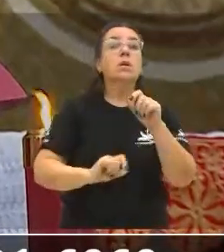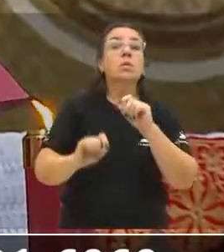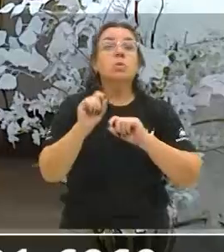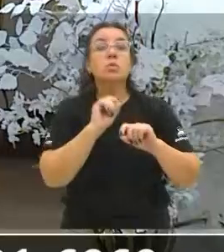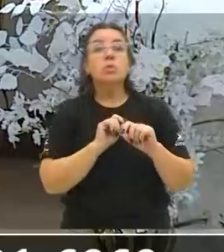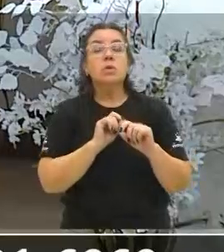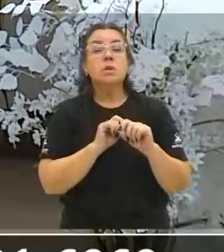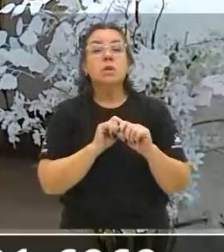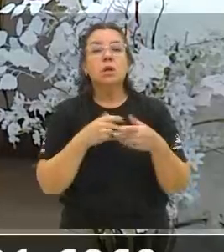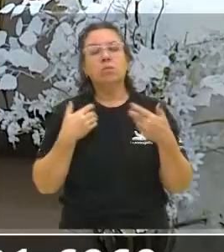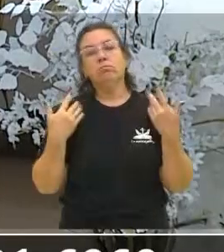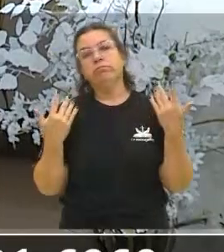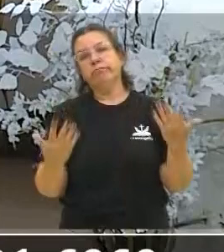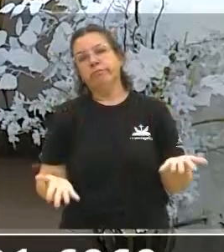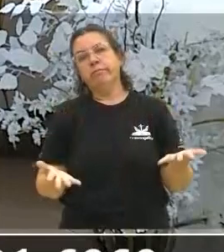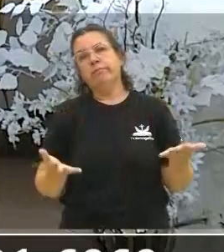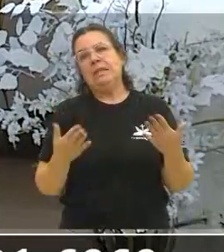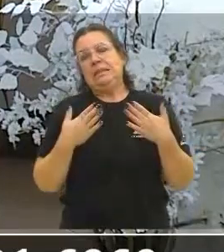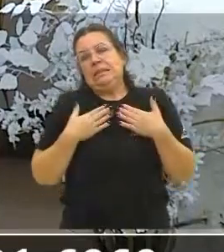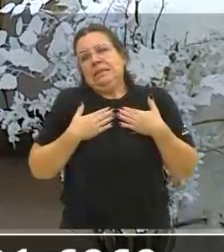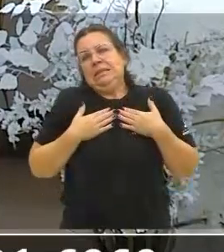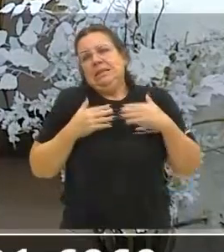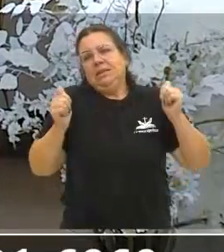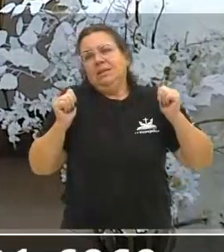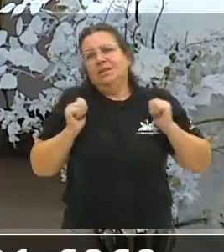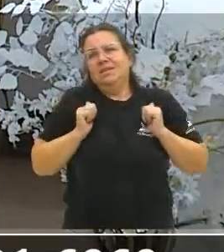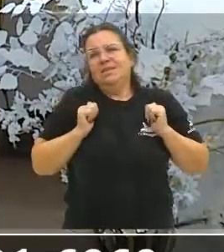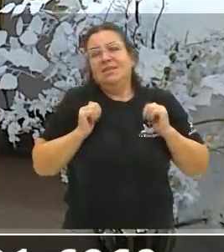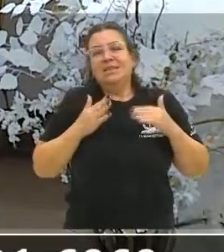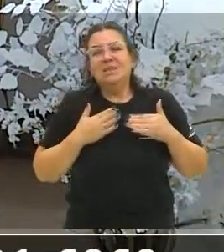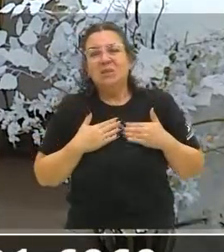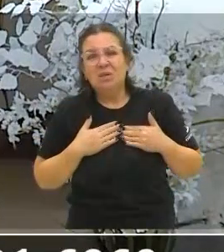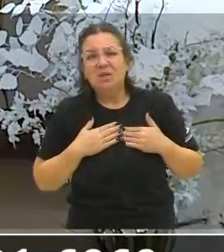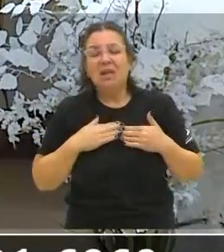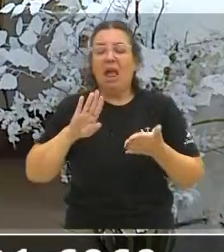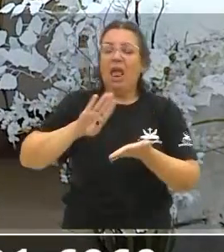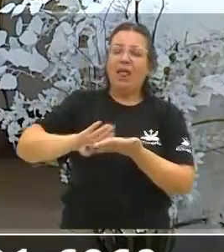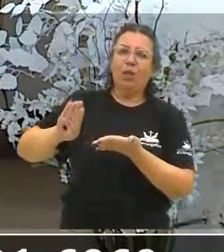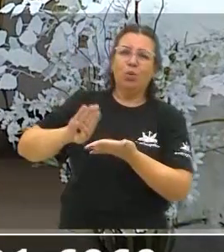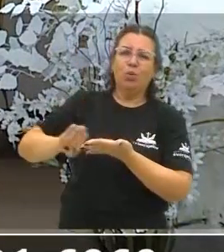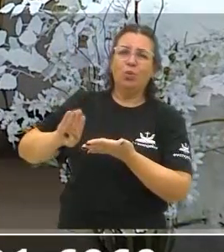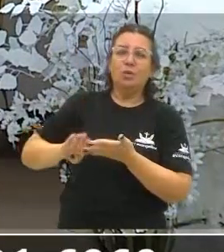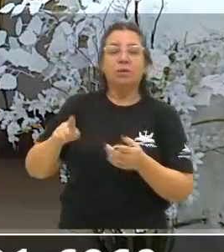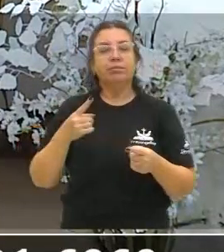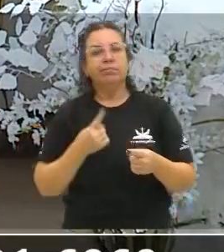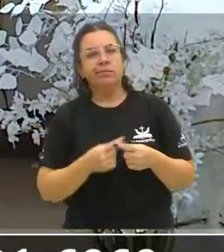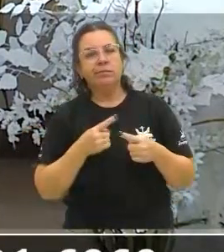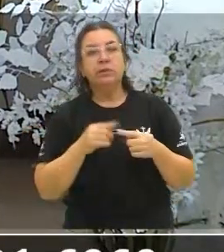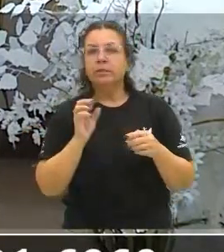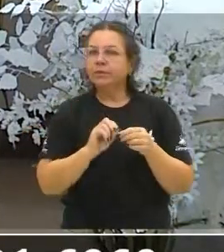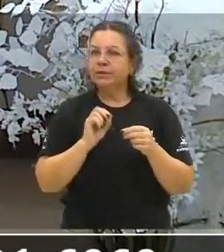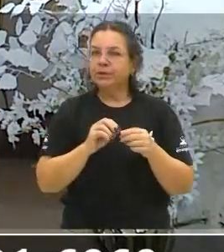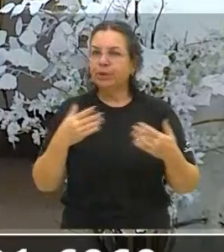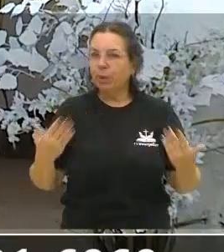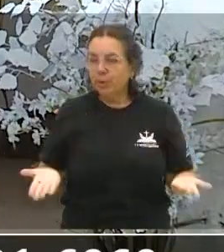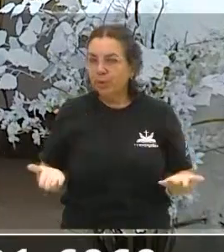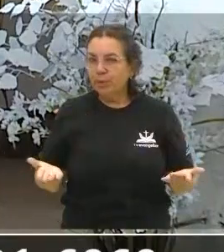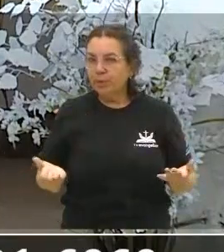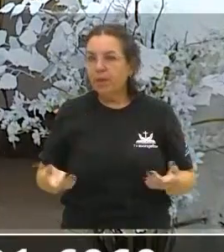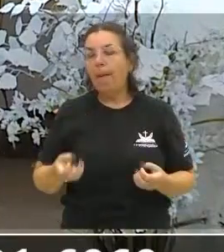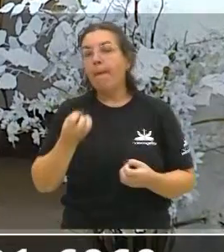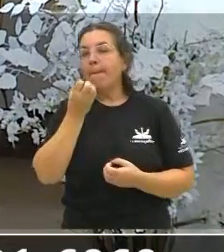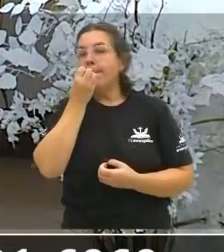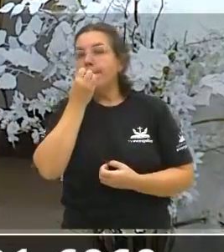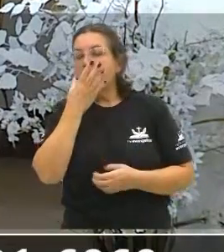nossas resignações, as nossas renúncias. Por que a fazemos? Por um bem